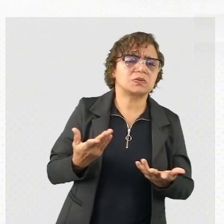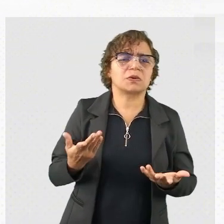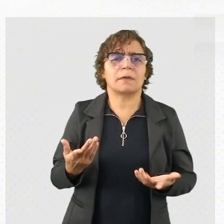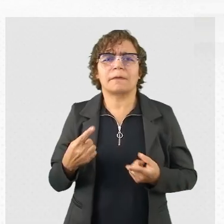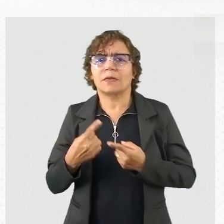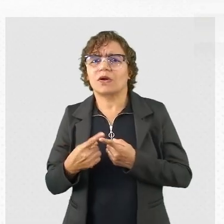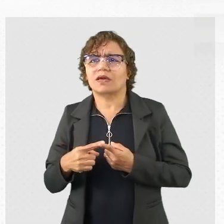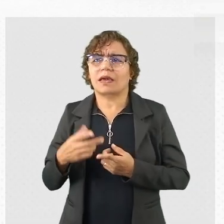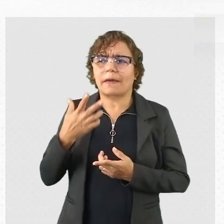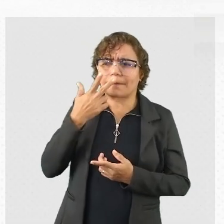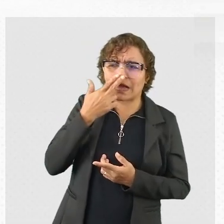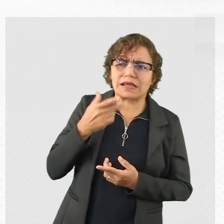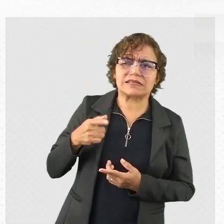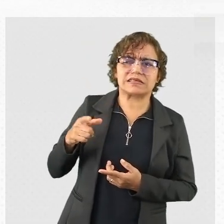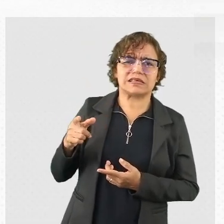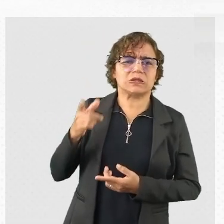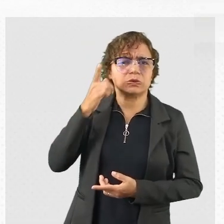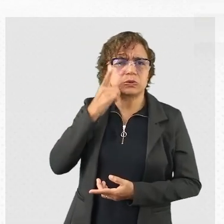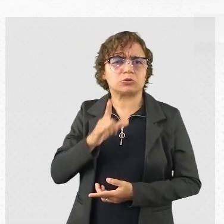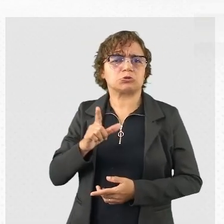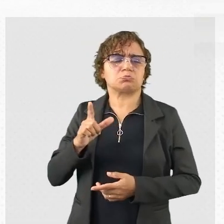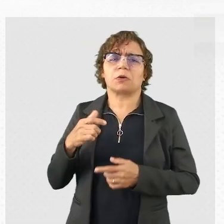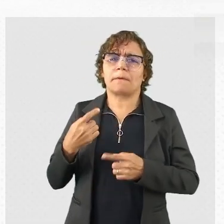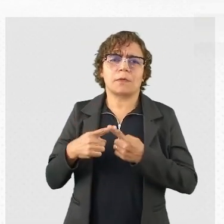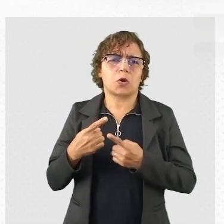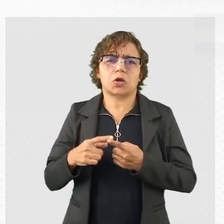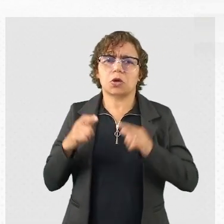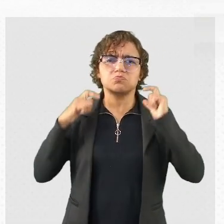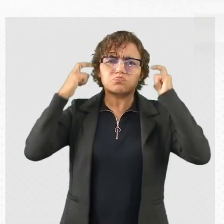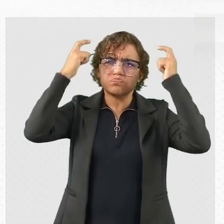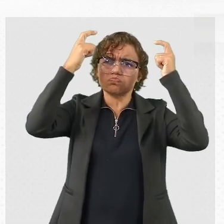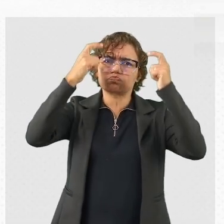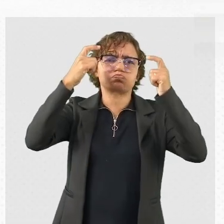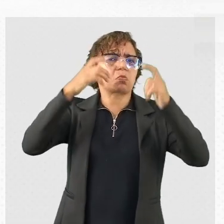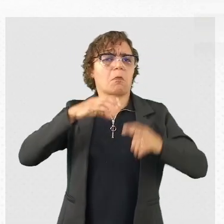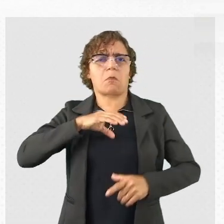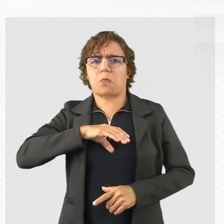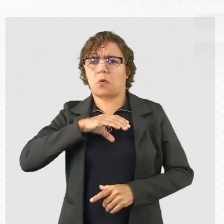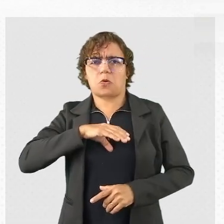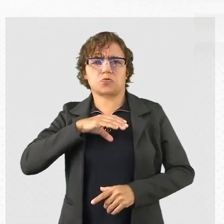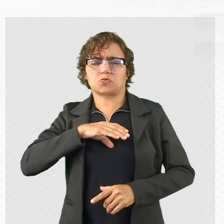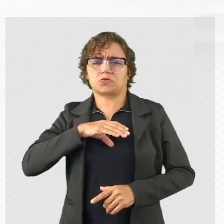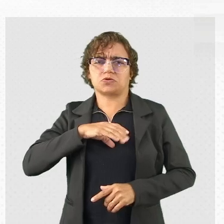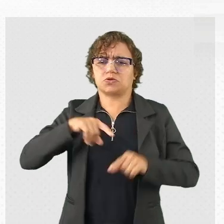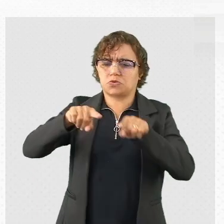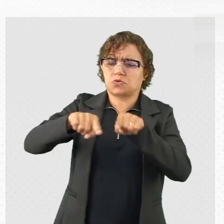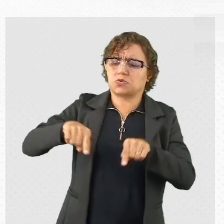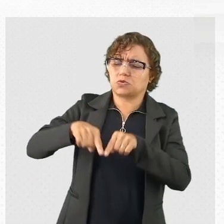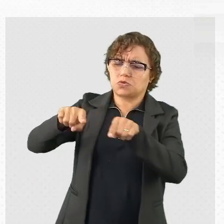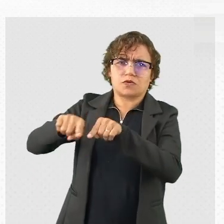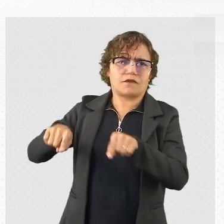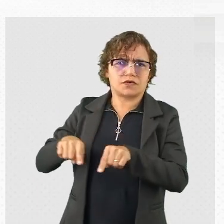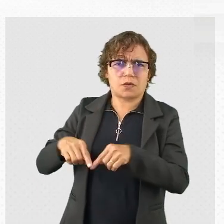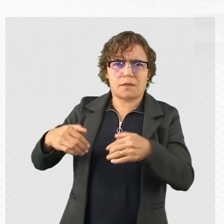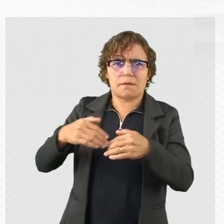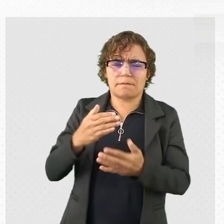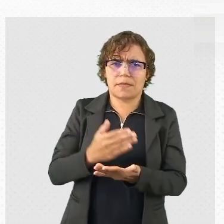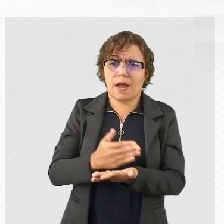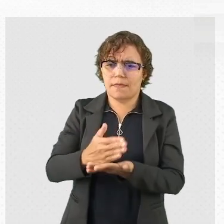bem arquitetado. Essa coroa portuguesa estava apostando alto nessa divisão, mas, gente, aí temos que entender o